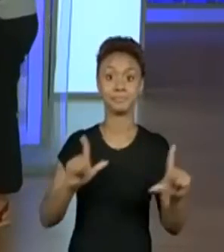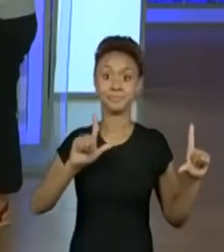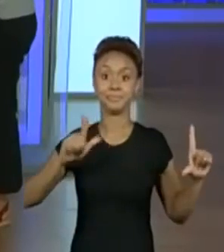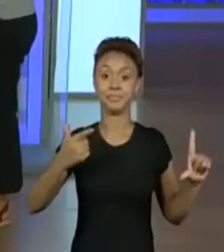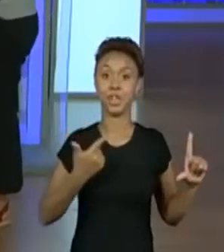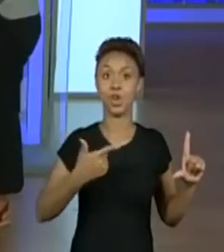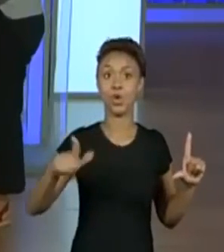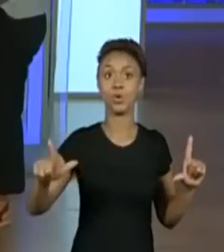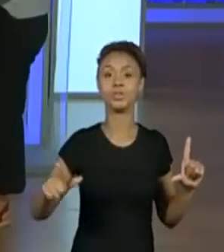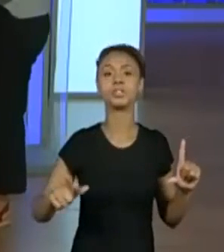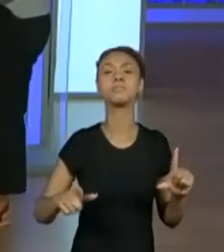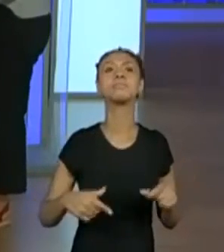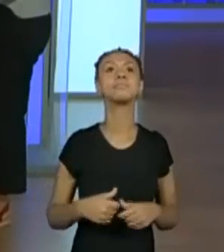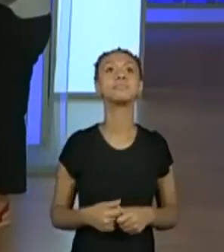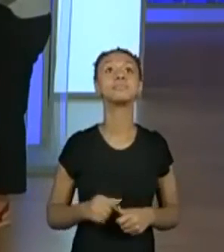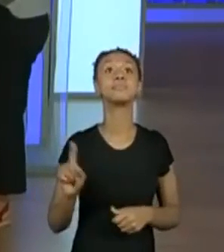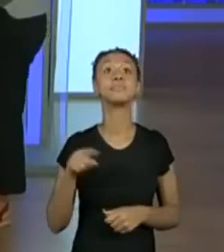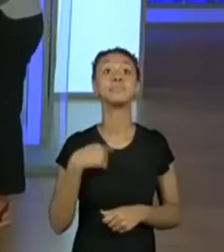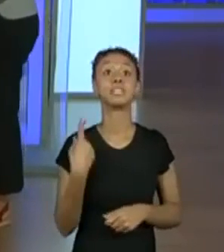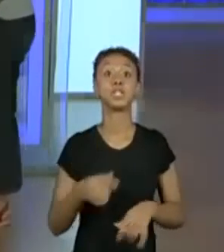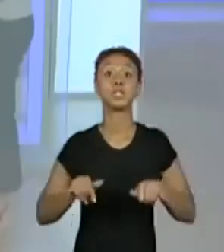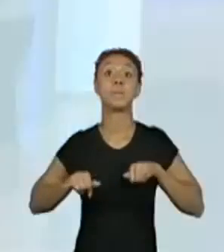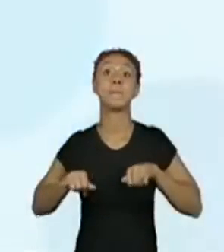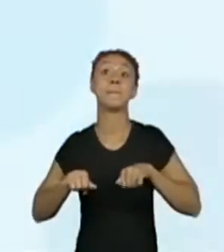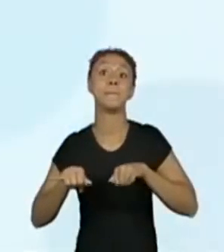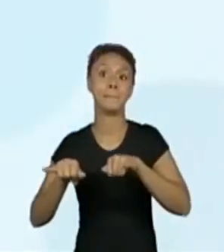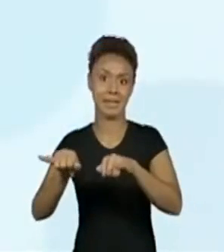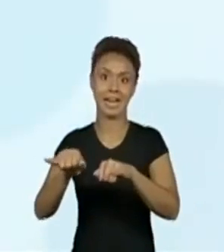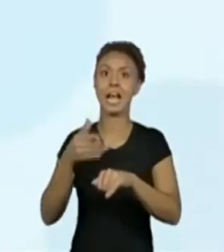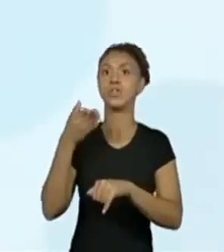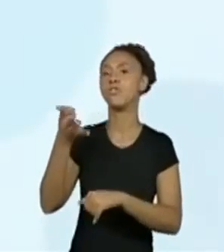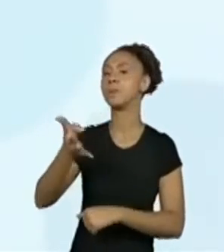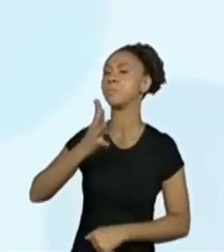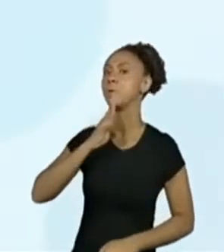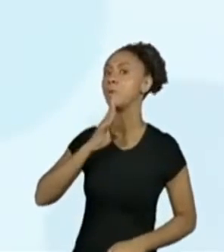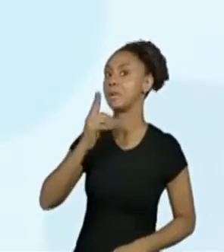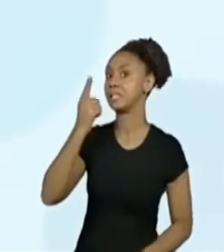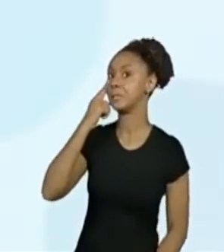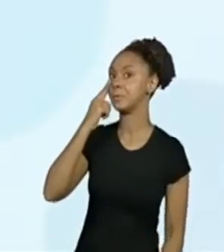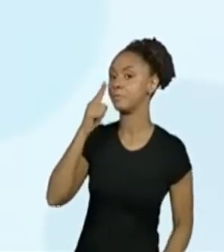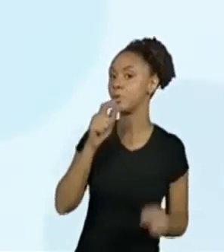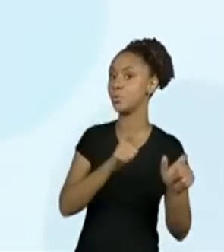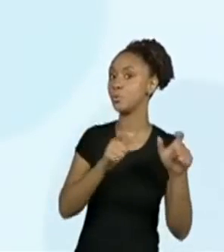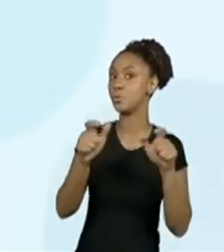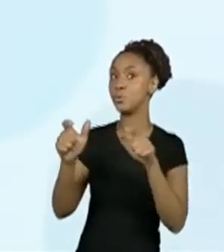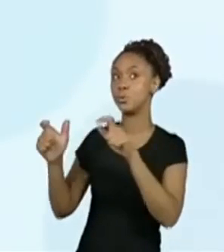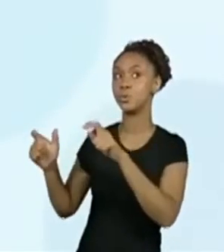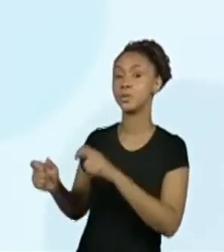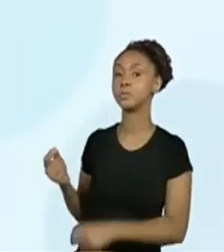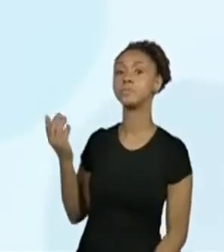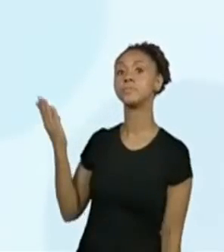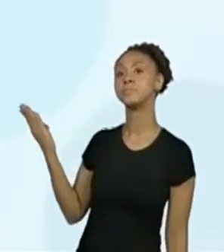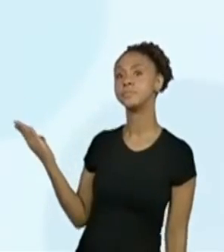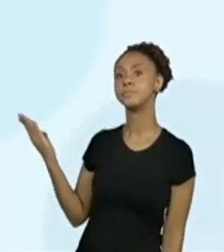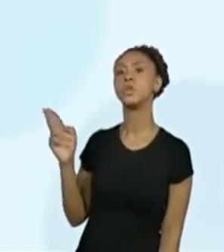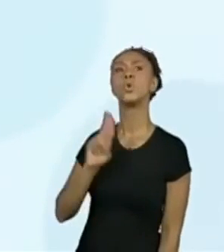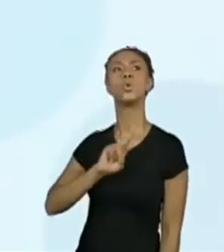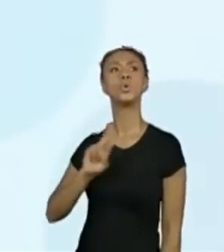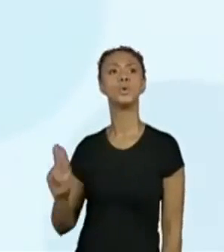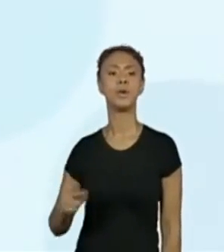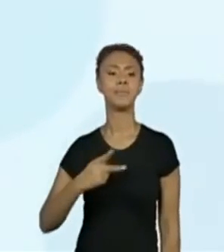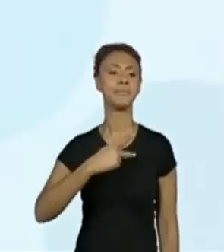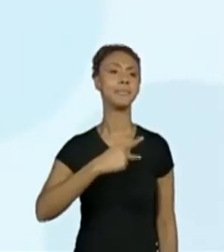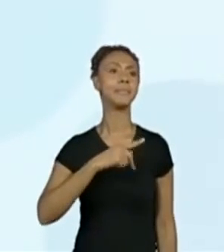vamos conhecer os mercadinhos que nós vamos às compras hoje? Vamos lá? Olha só, nós temos aqui o mercadinho Paulo